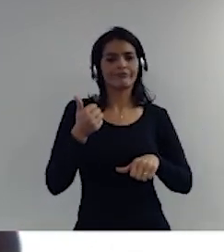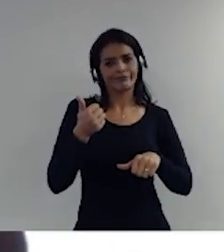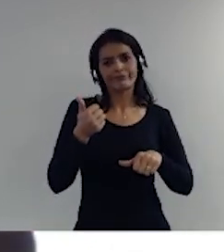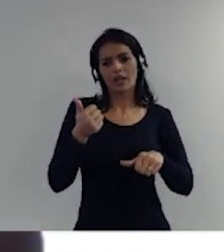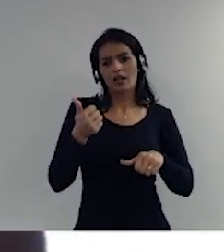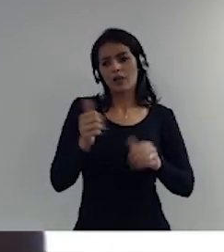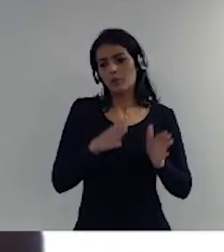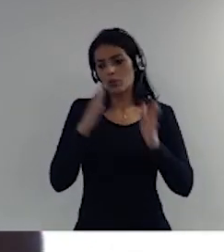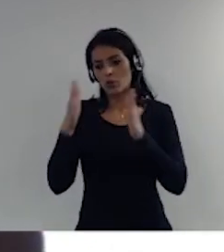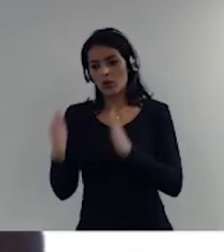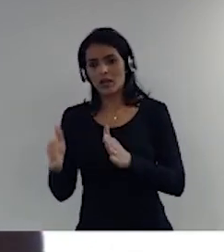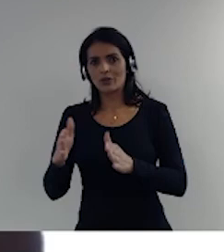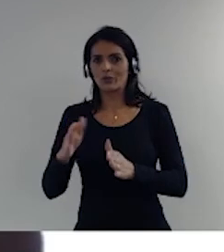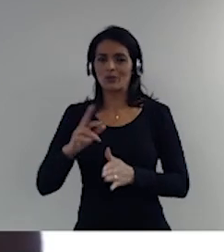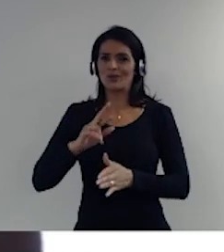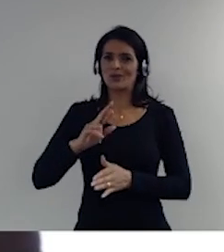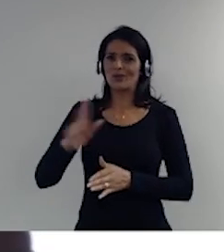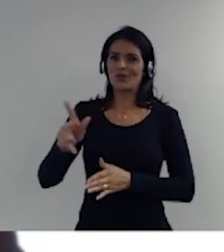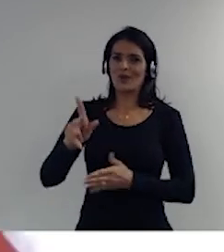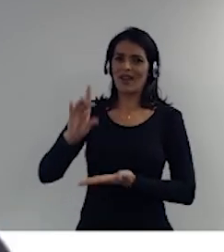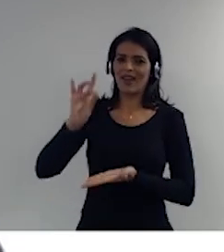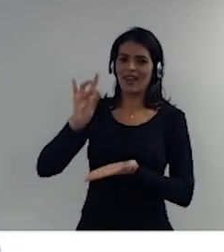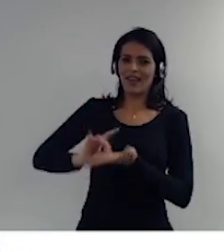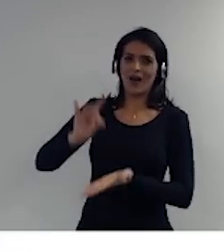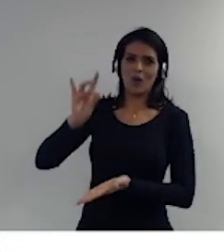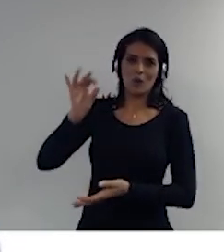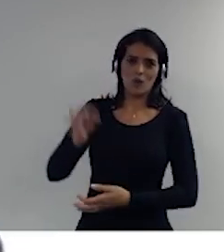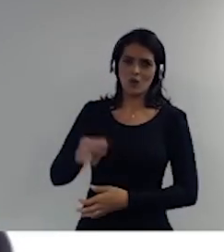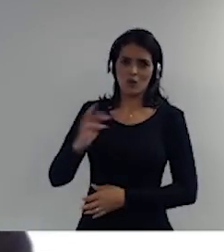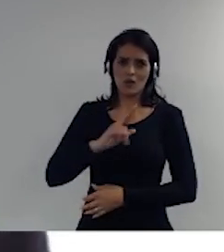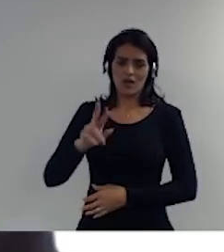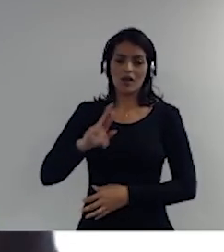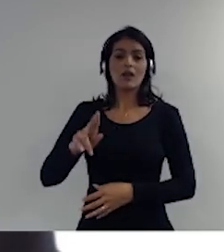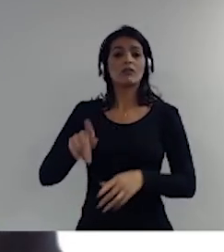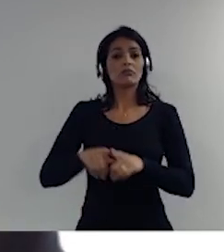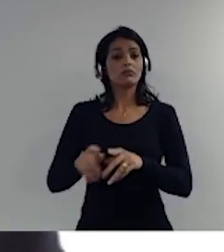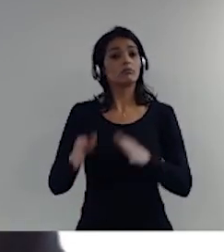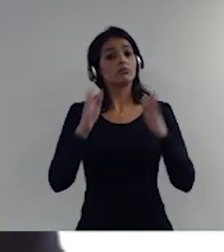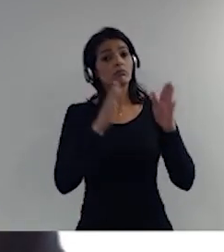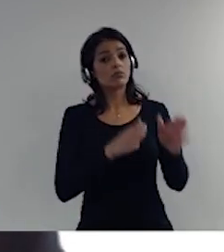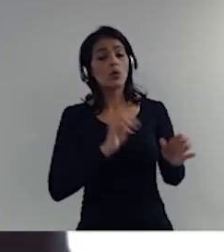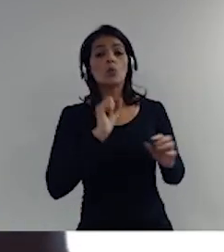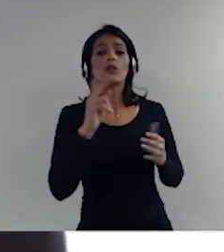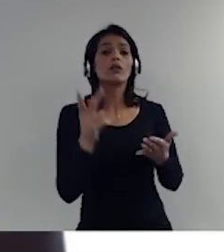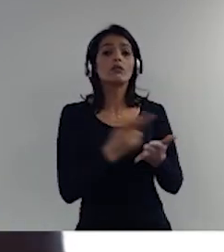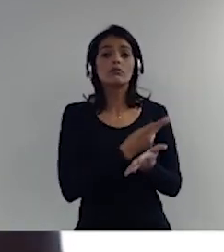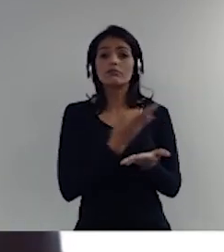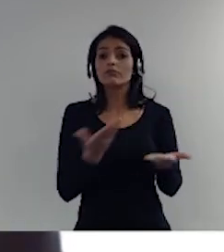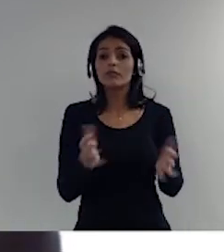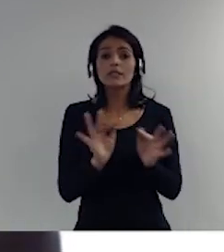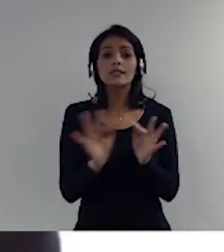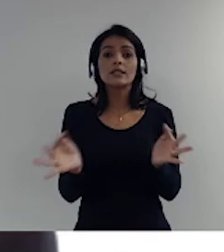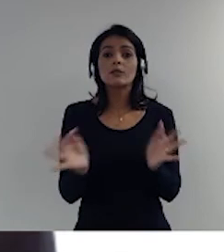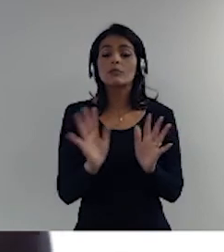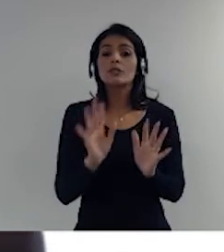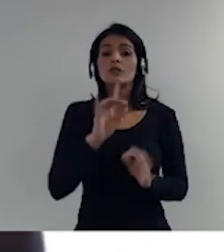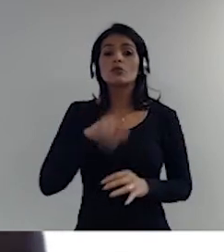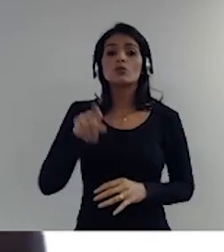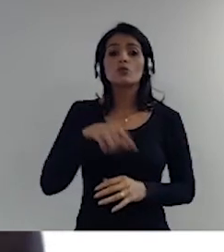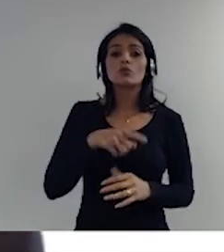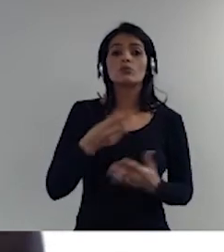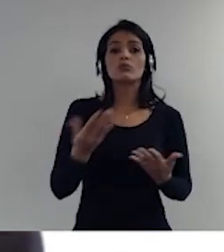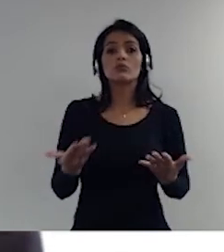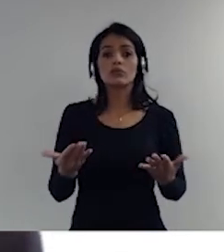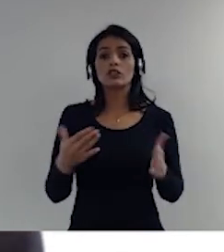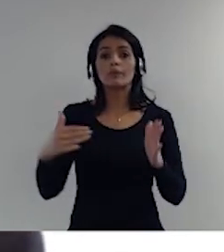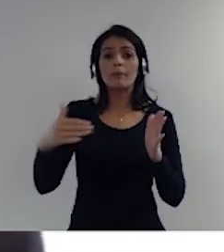de um lado, e de outro lado, o que ocorreu? Uma simples suspensão ou extensão